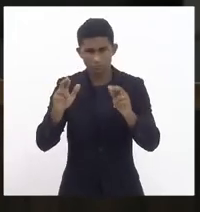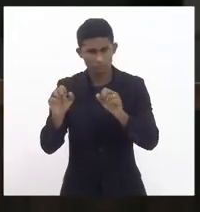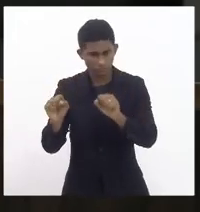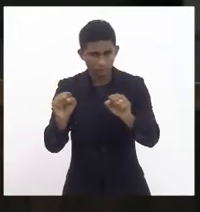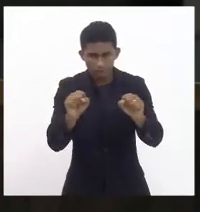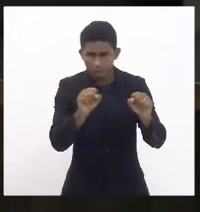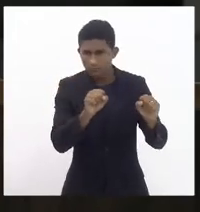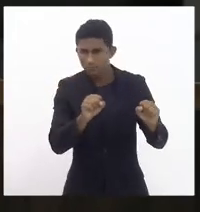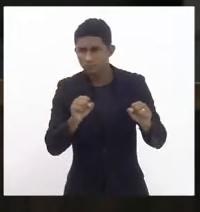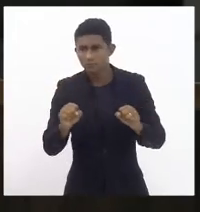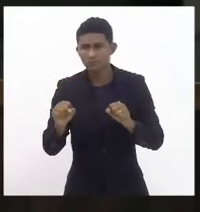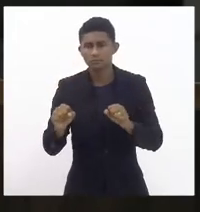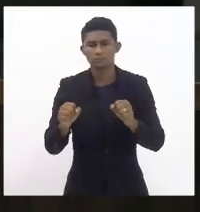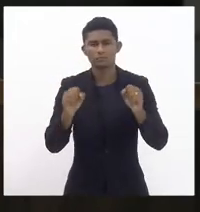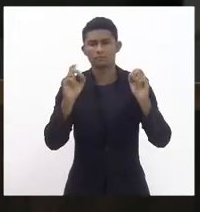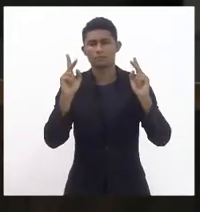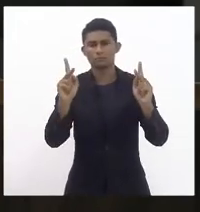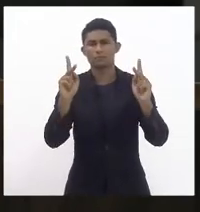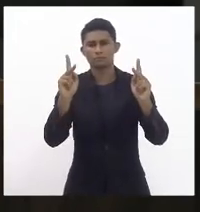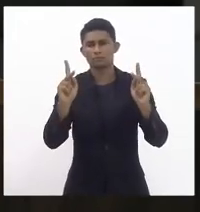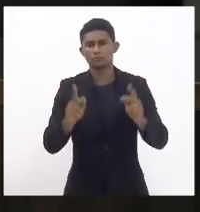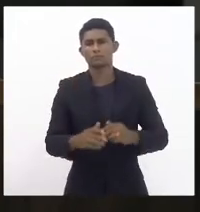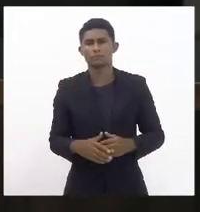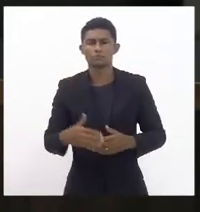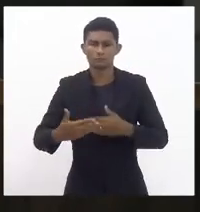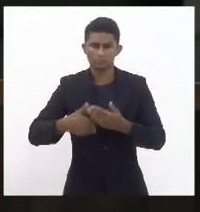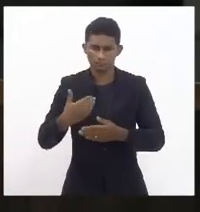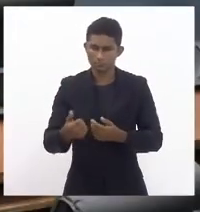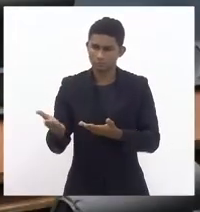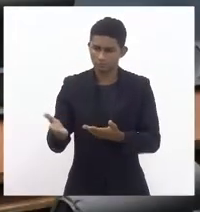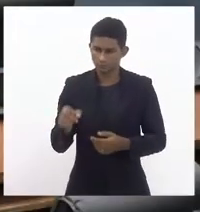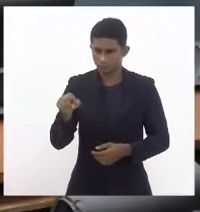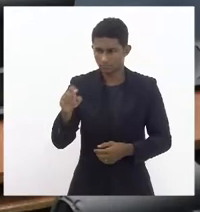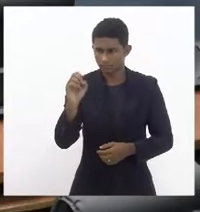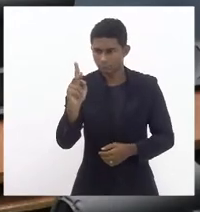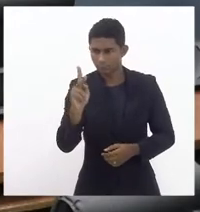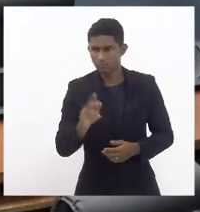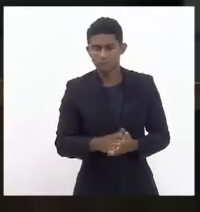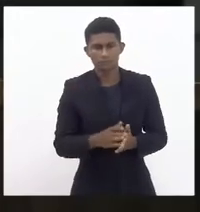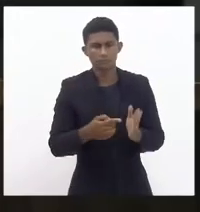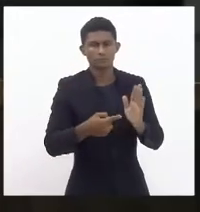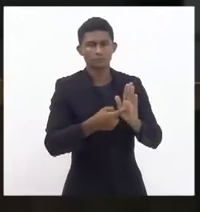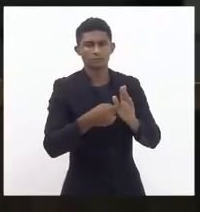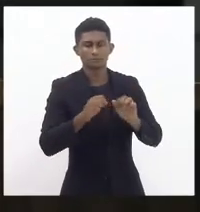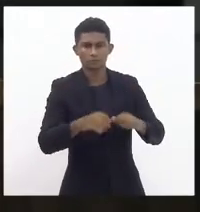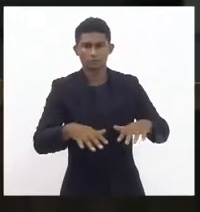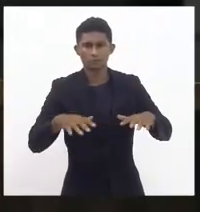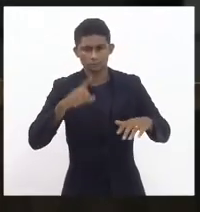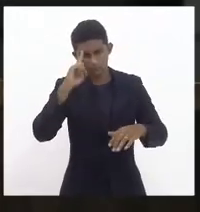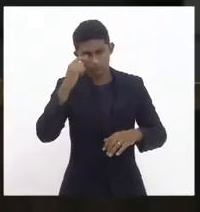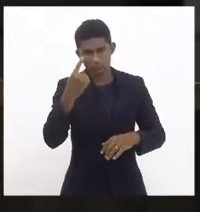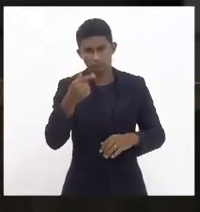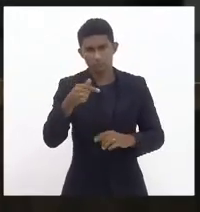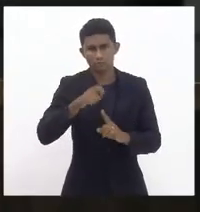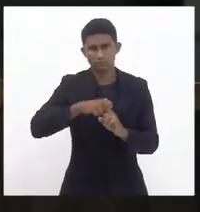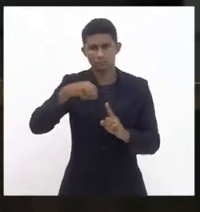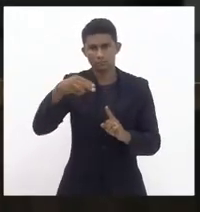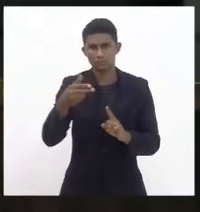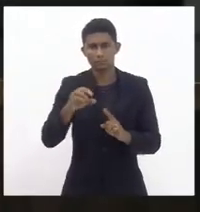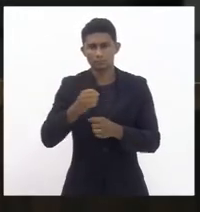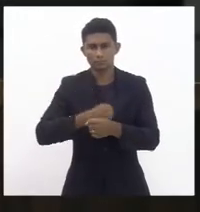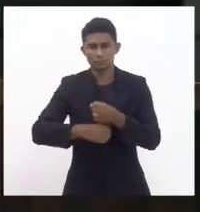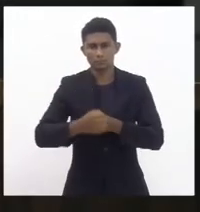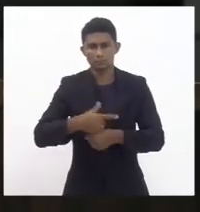Alana OK depois eu passo a palavra você nessa sessão jornal do dia Dezessete de Março de 22 a